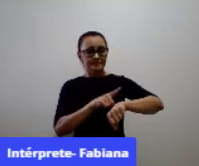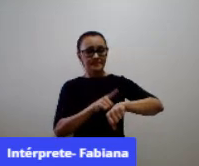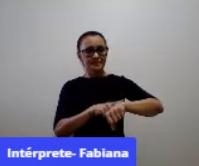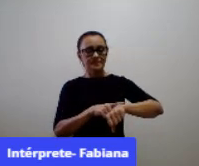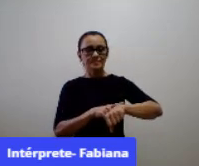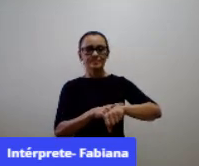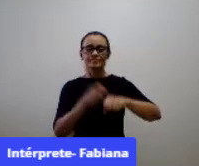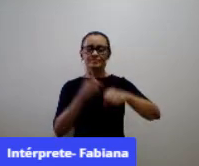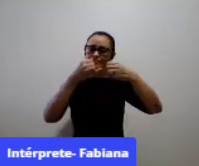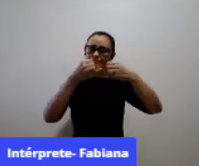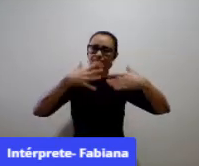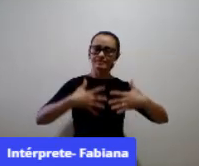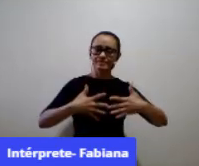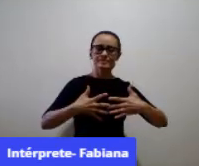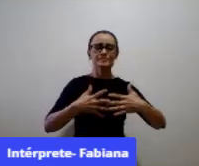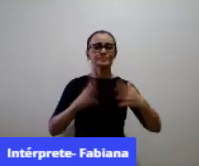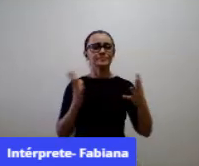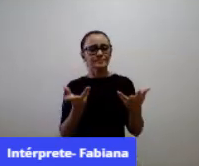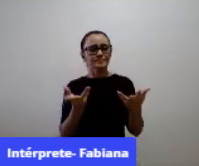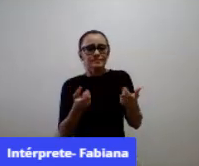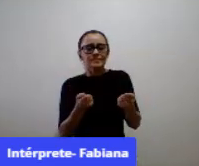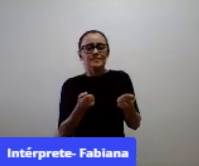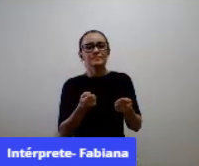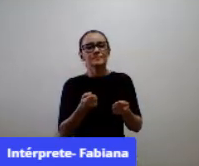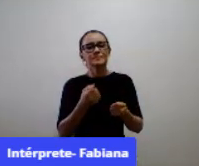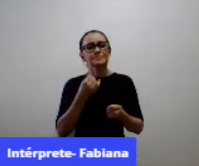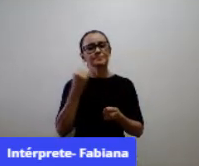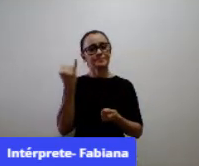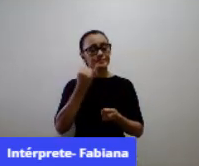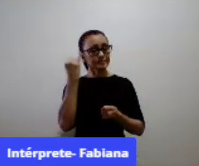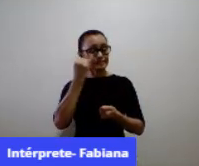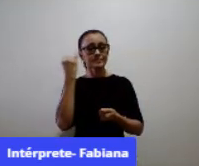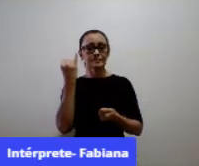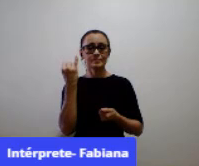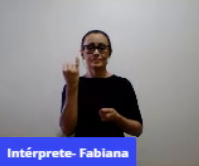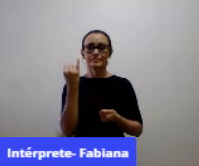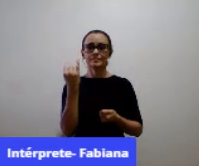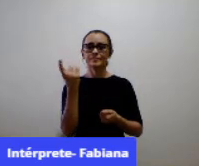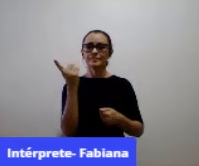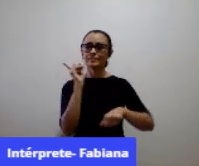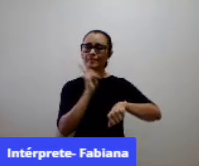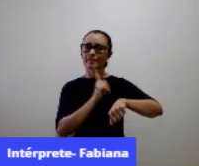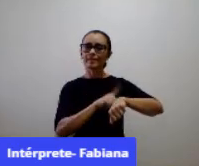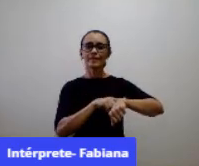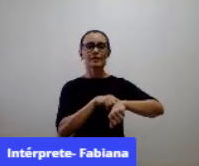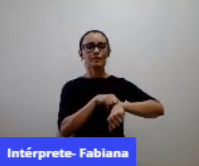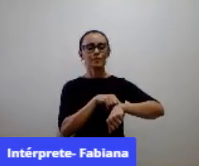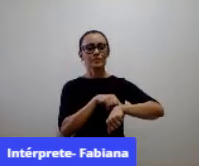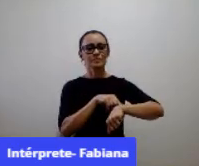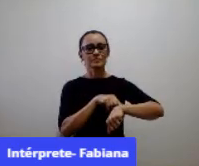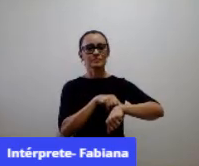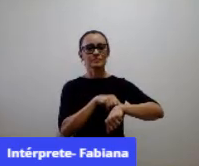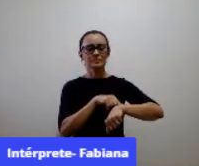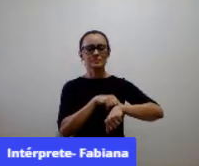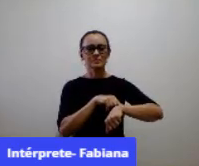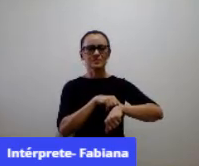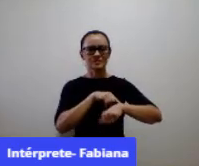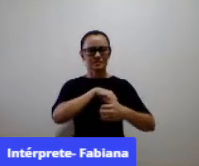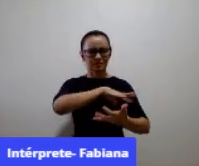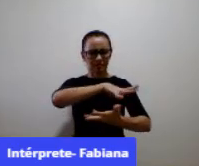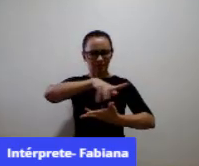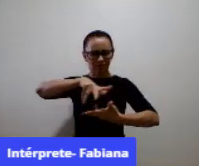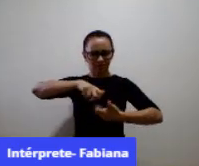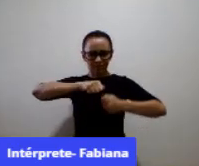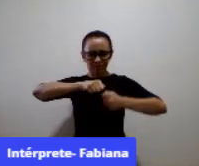né, a gente dizer o seguinte, como é um momento da questão da pandemia, a gente deixar